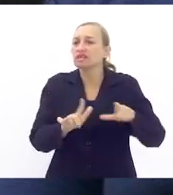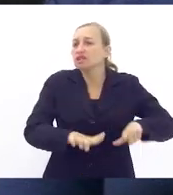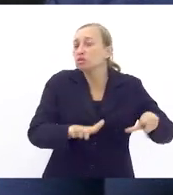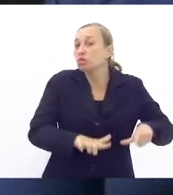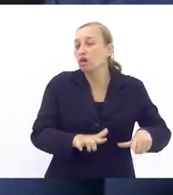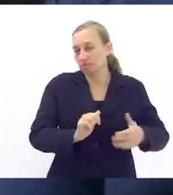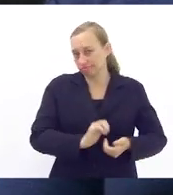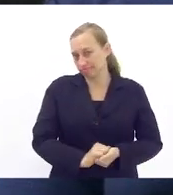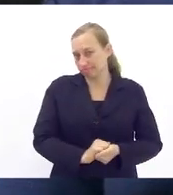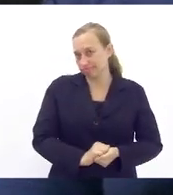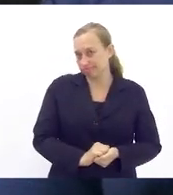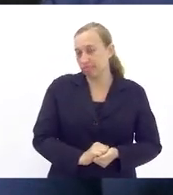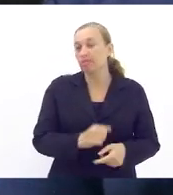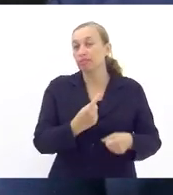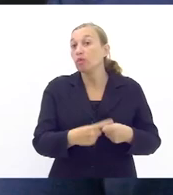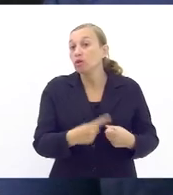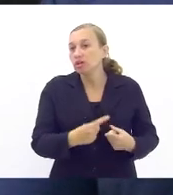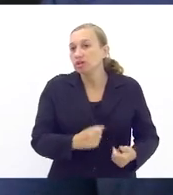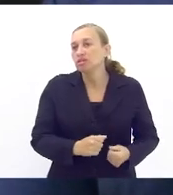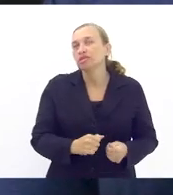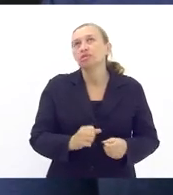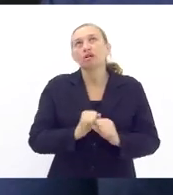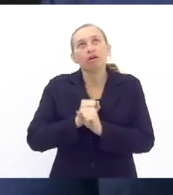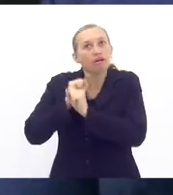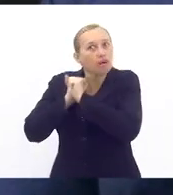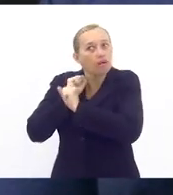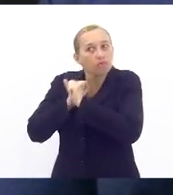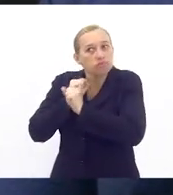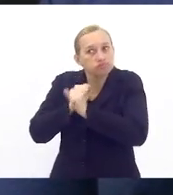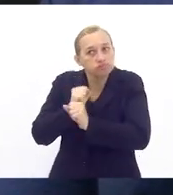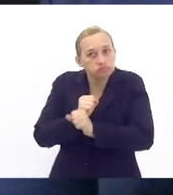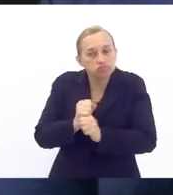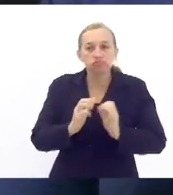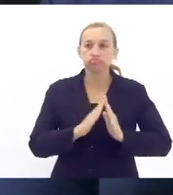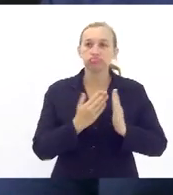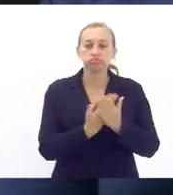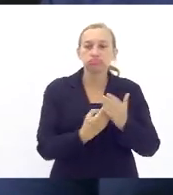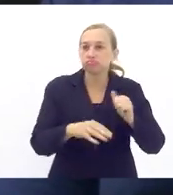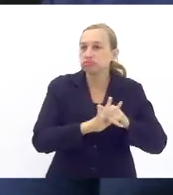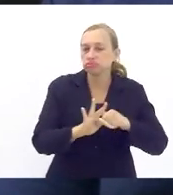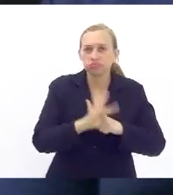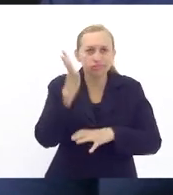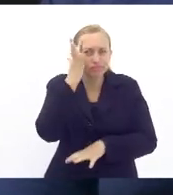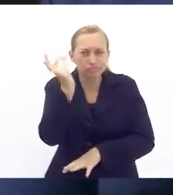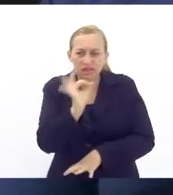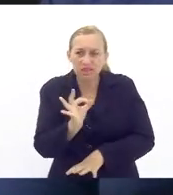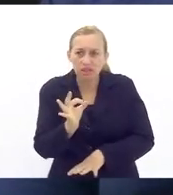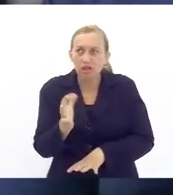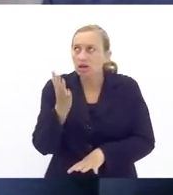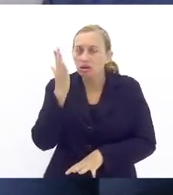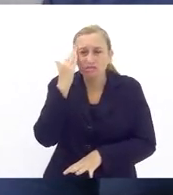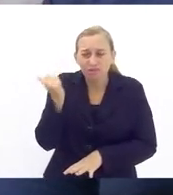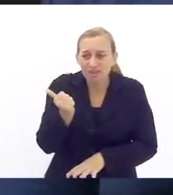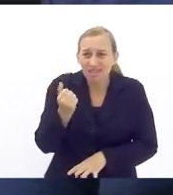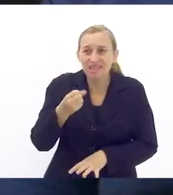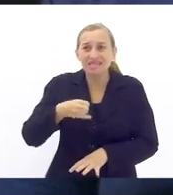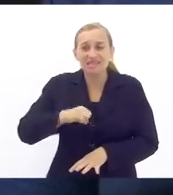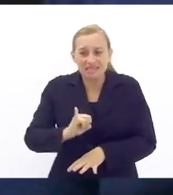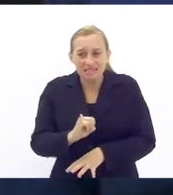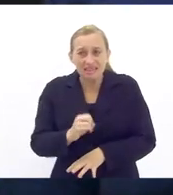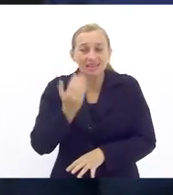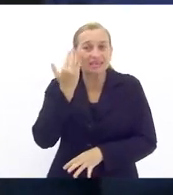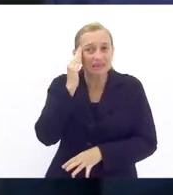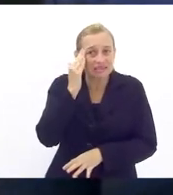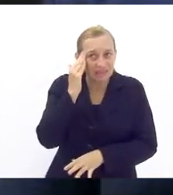anexo Porque durante muito tempo a Faetec não entendeu e eu não sei ainda se ela entende as